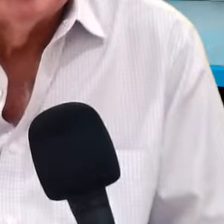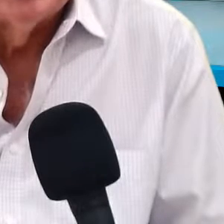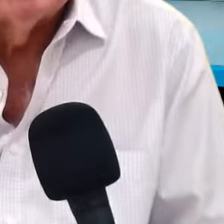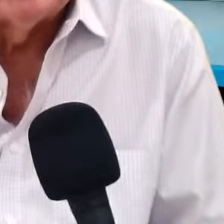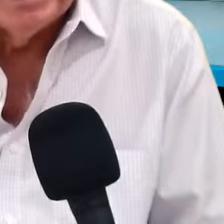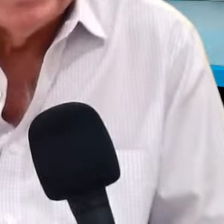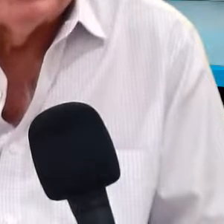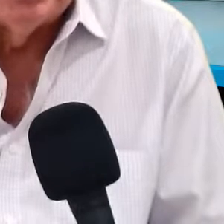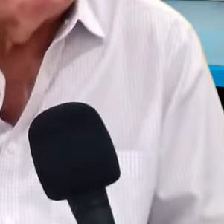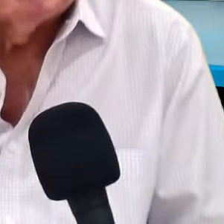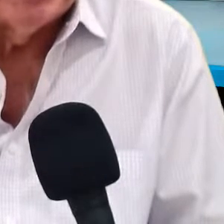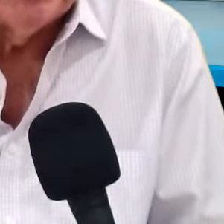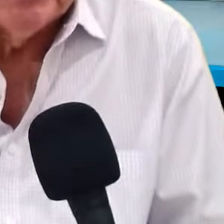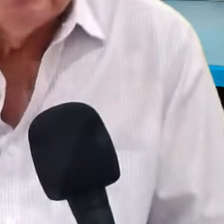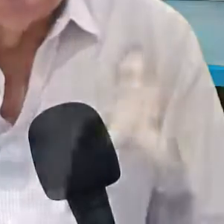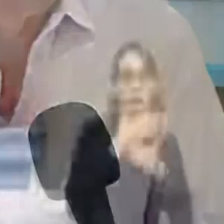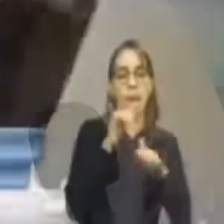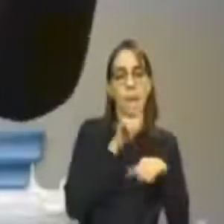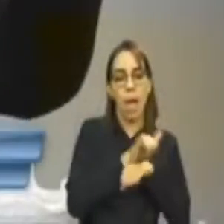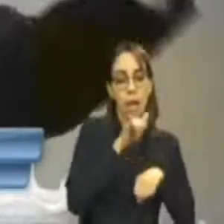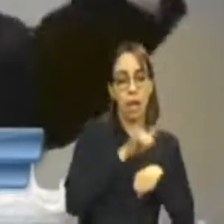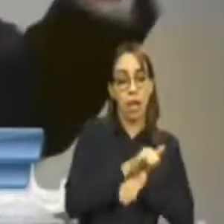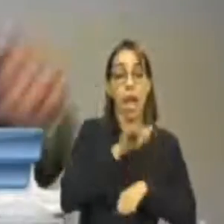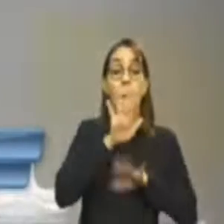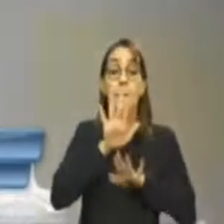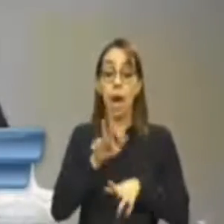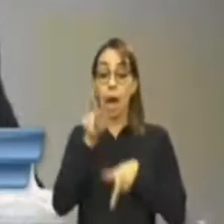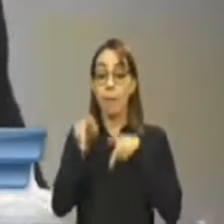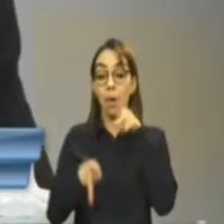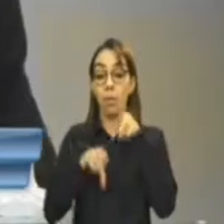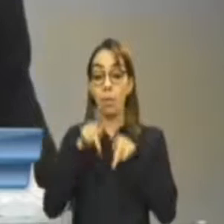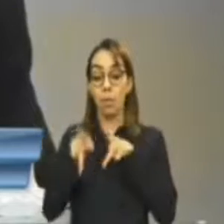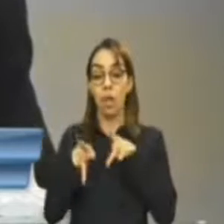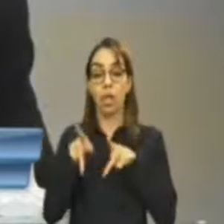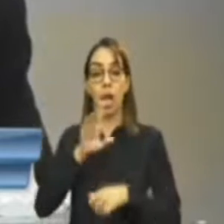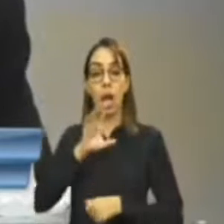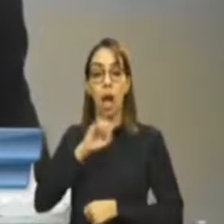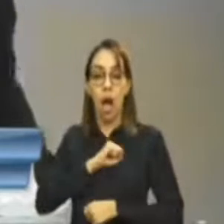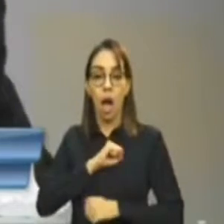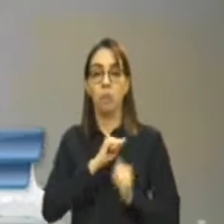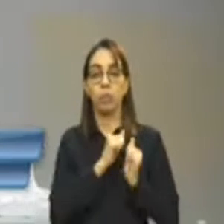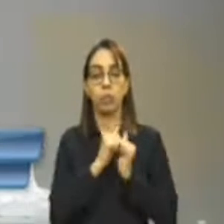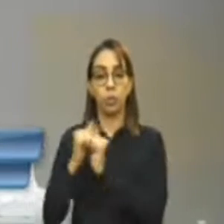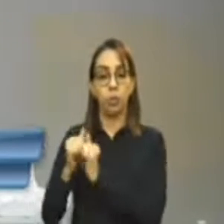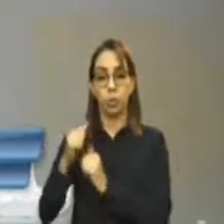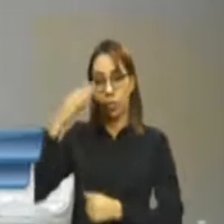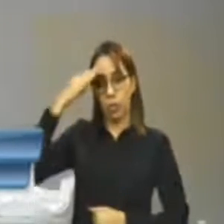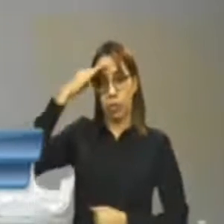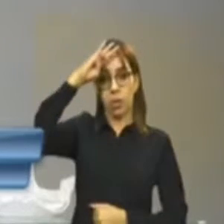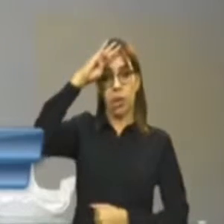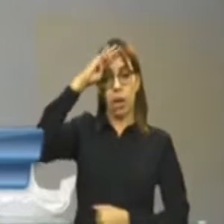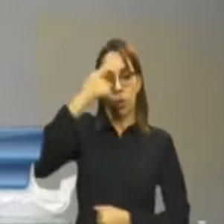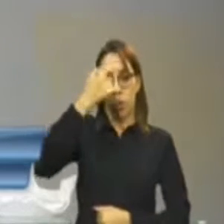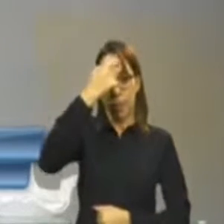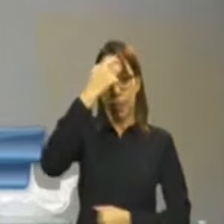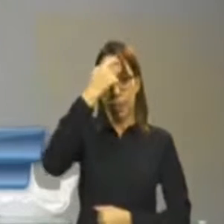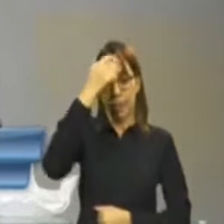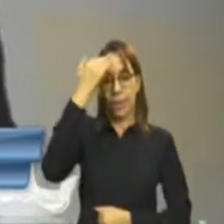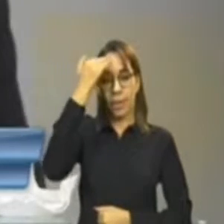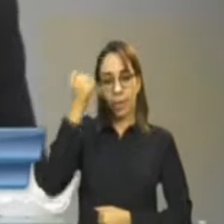deputado delegado Cavalcante. A população de Itapoca é consciente, sabe que tem um governo